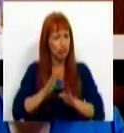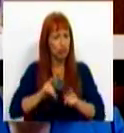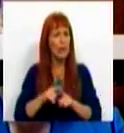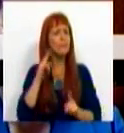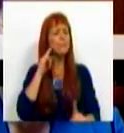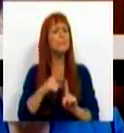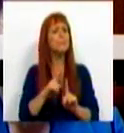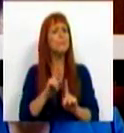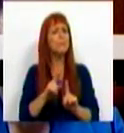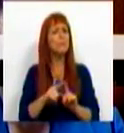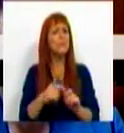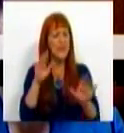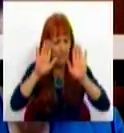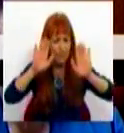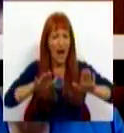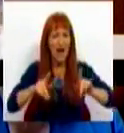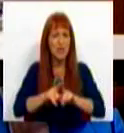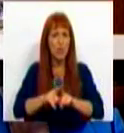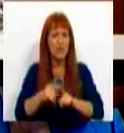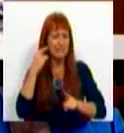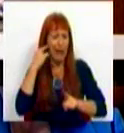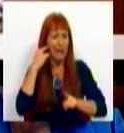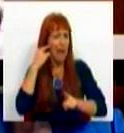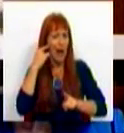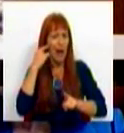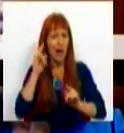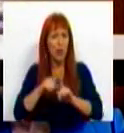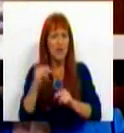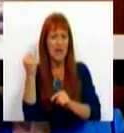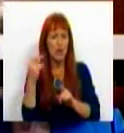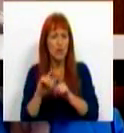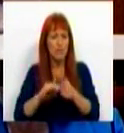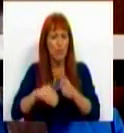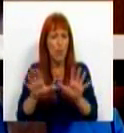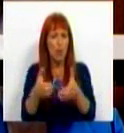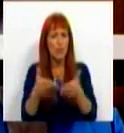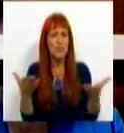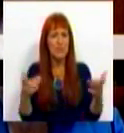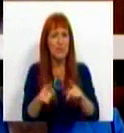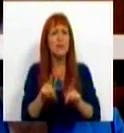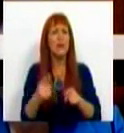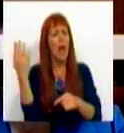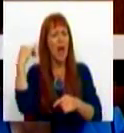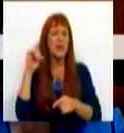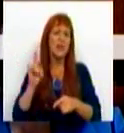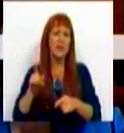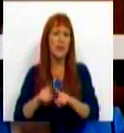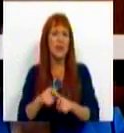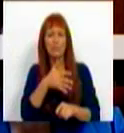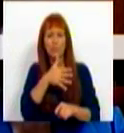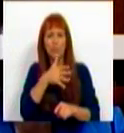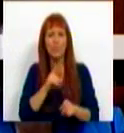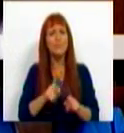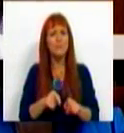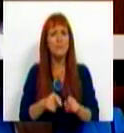no sentido de travar a caducidade de instrumentos de contratação coletiva que tinham sido